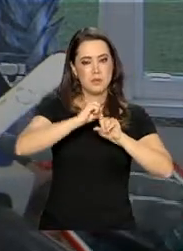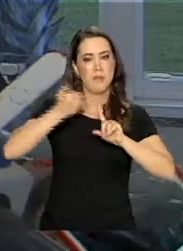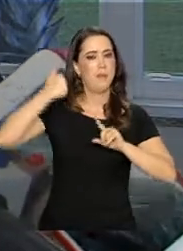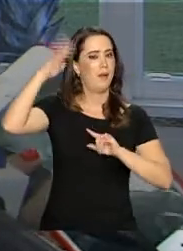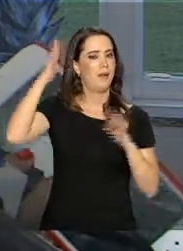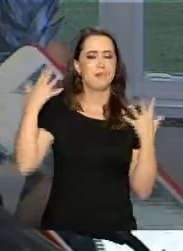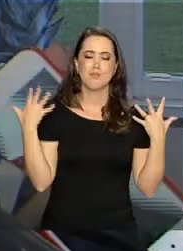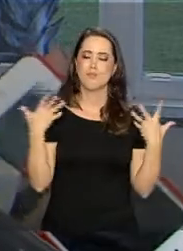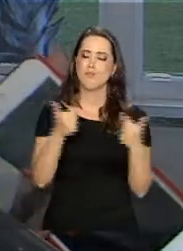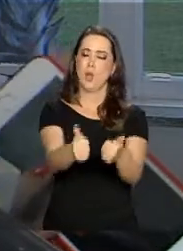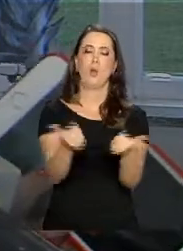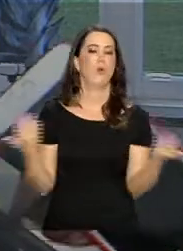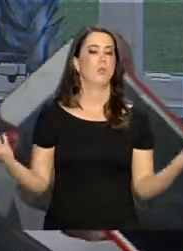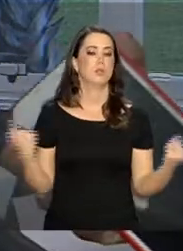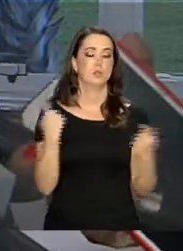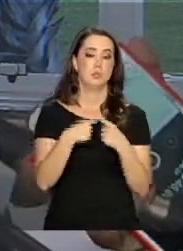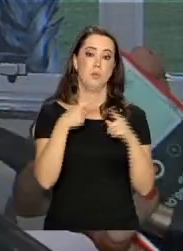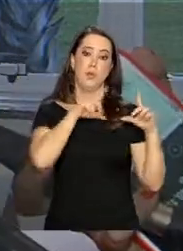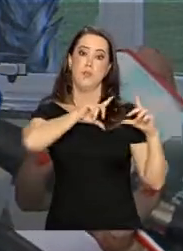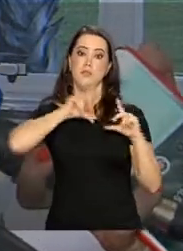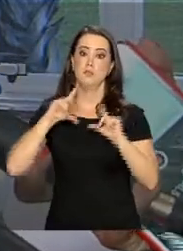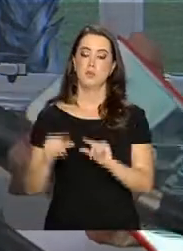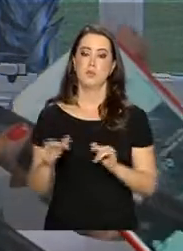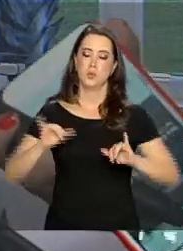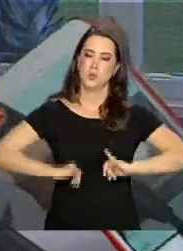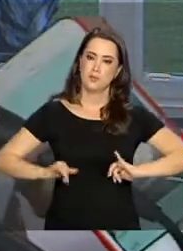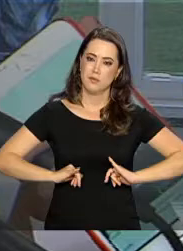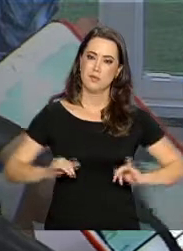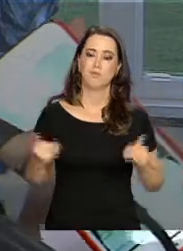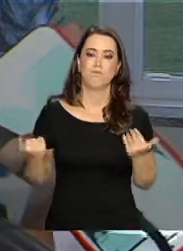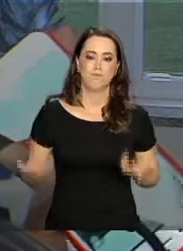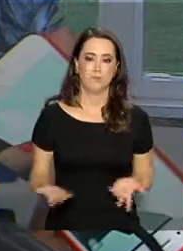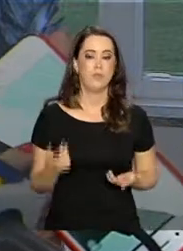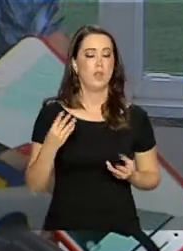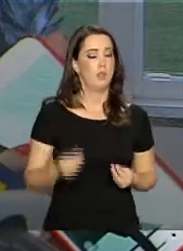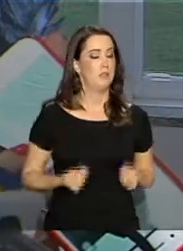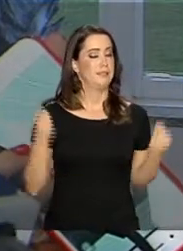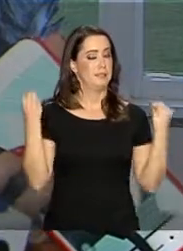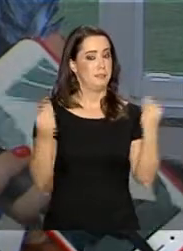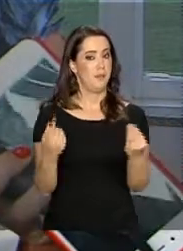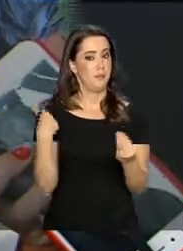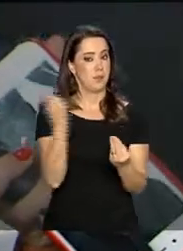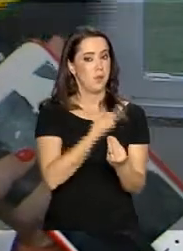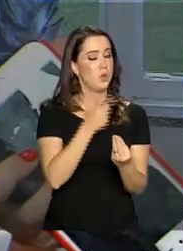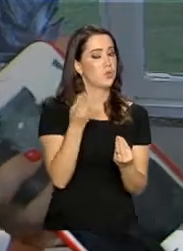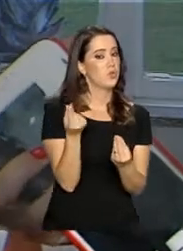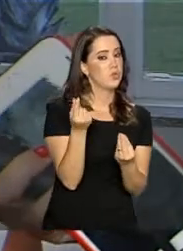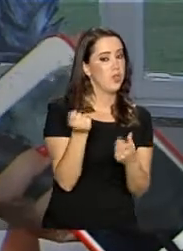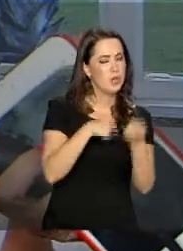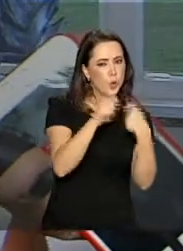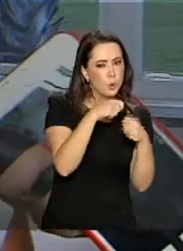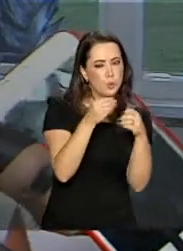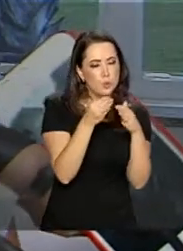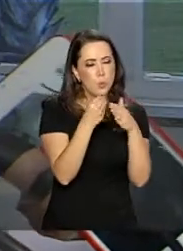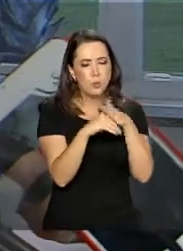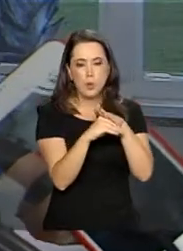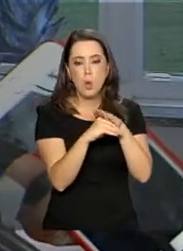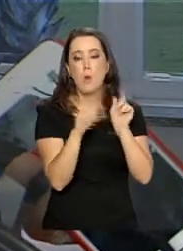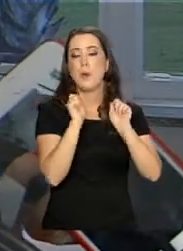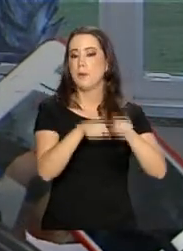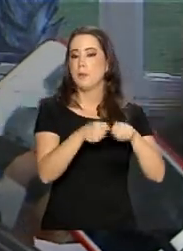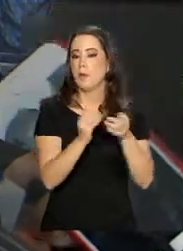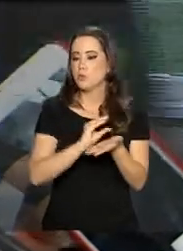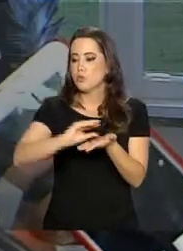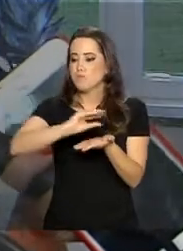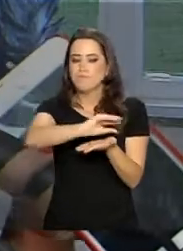um grande benefício, que é essa redução desse sofrimento, né? Traz para a gente uma economia de recursos, né, que a gente pode